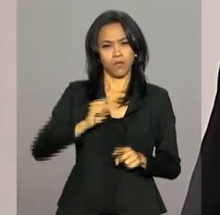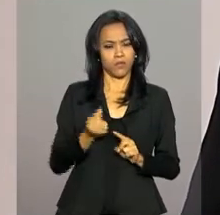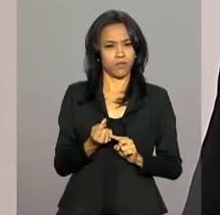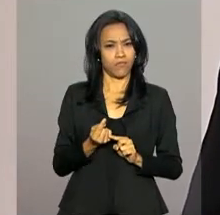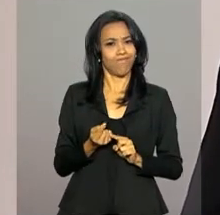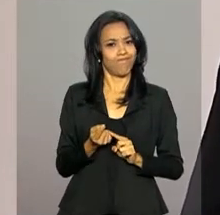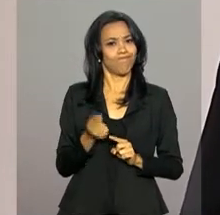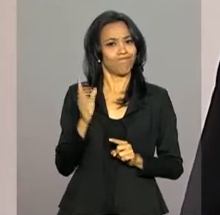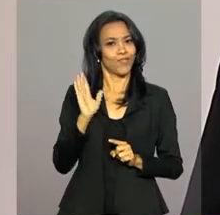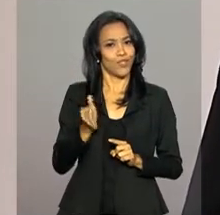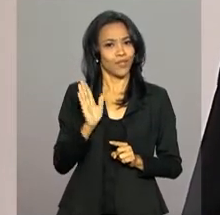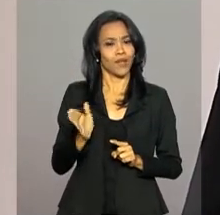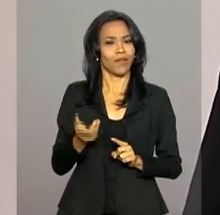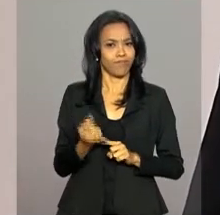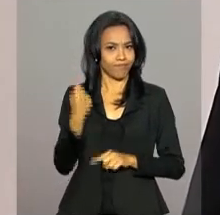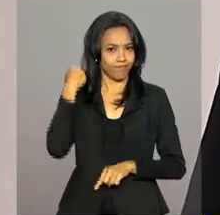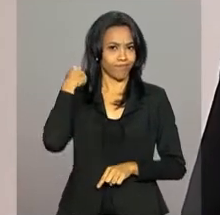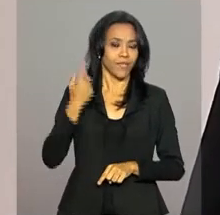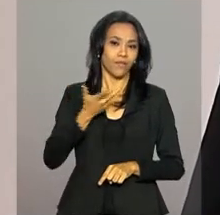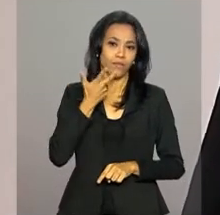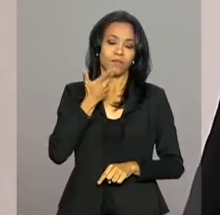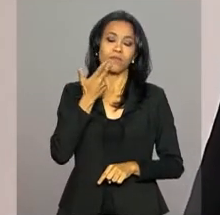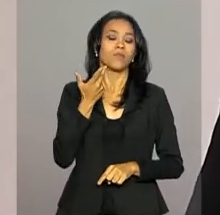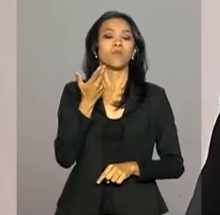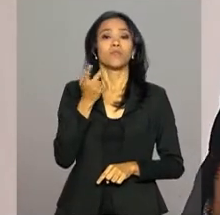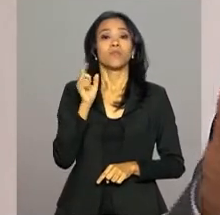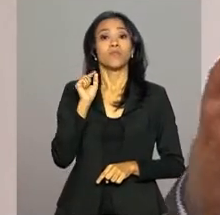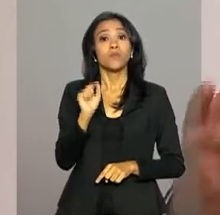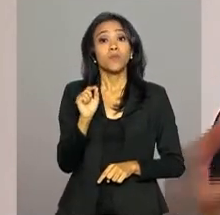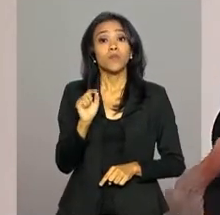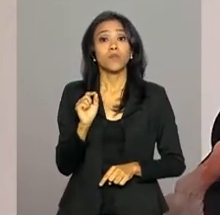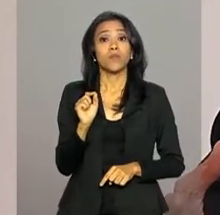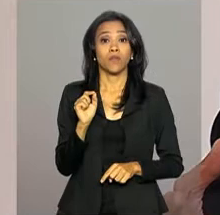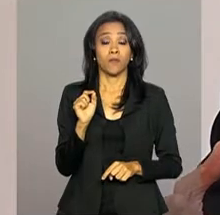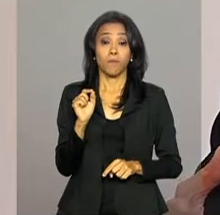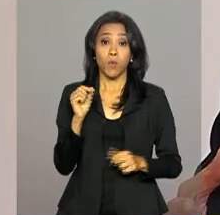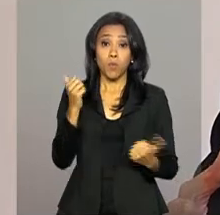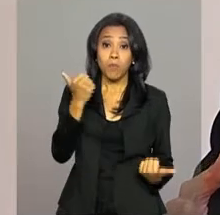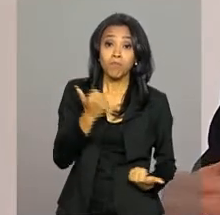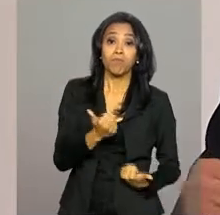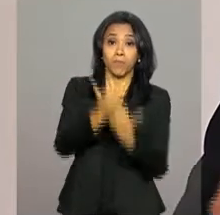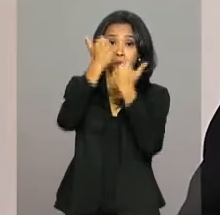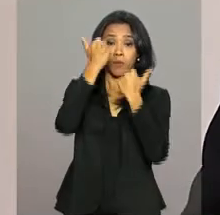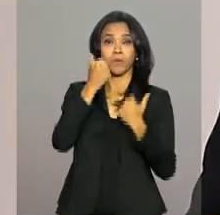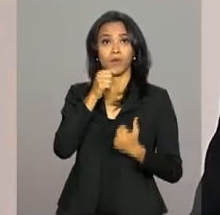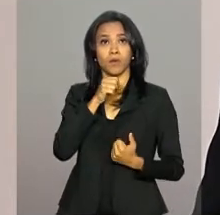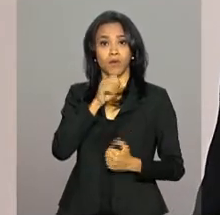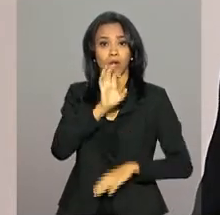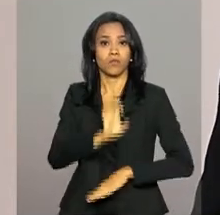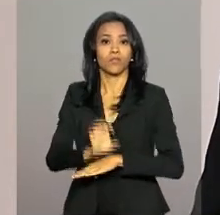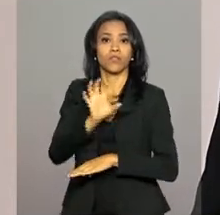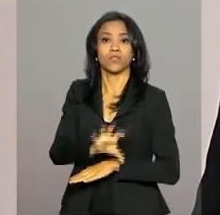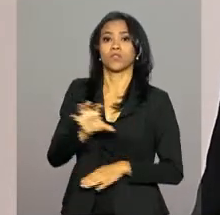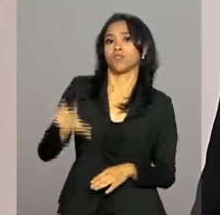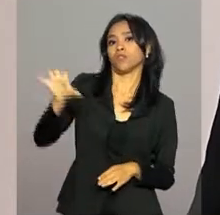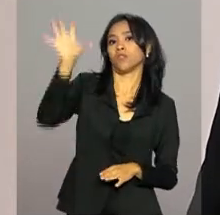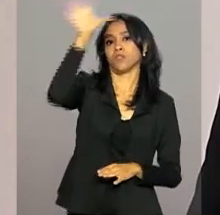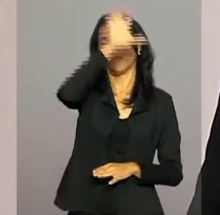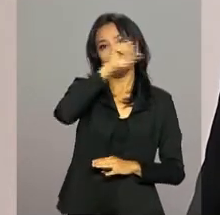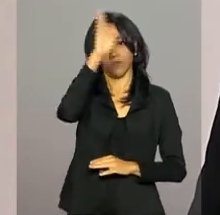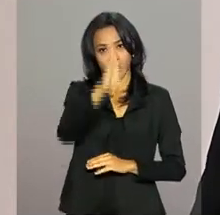nós pegamos muita necessidade de um reforço da federação brasileira quer dizer não fazer apenas